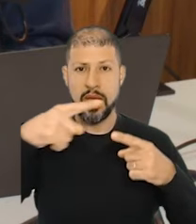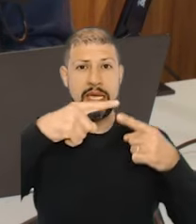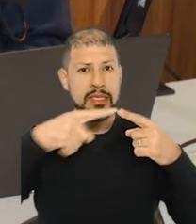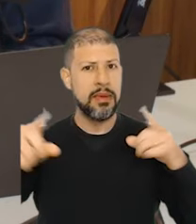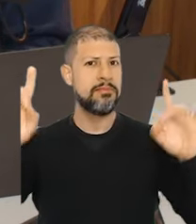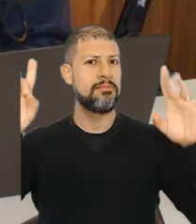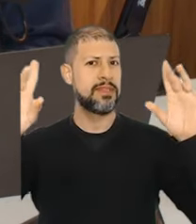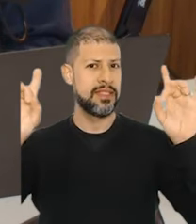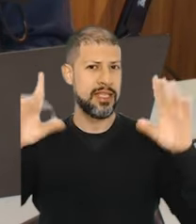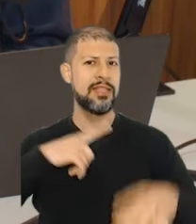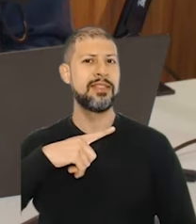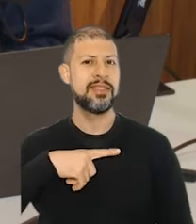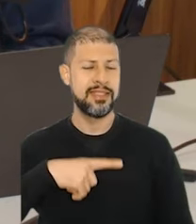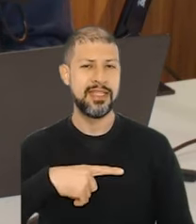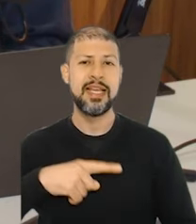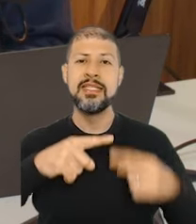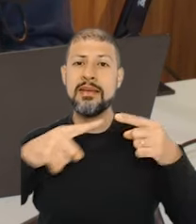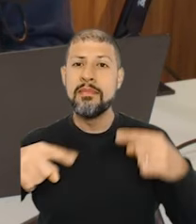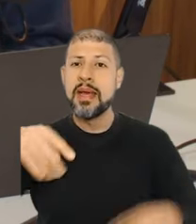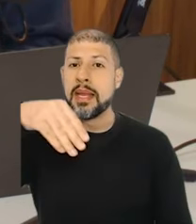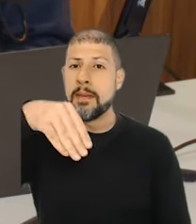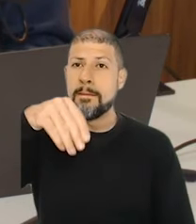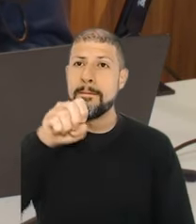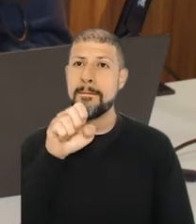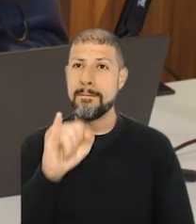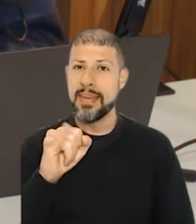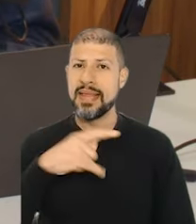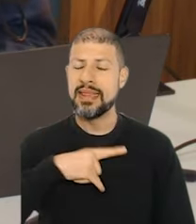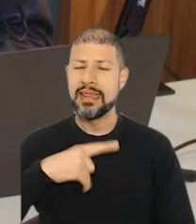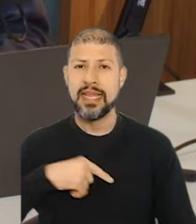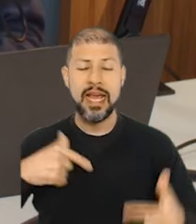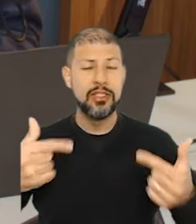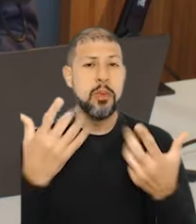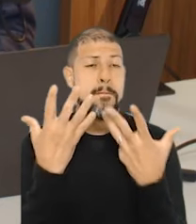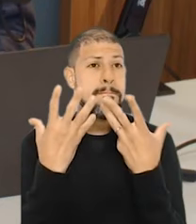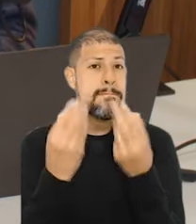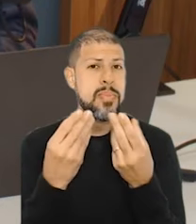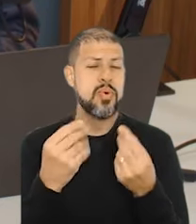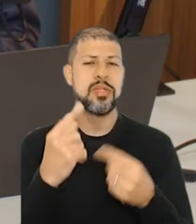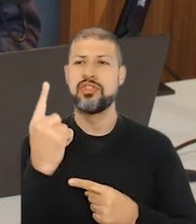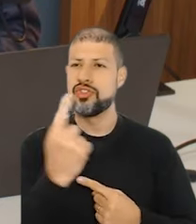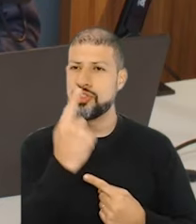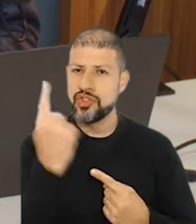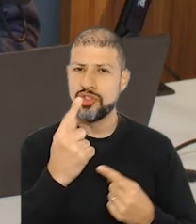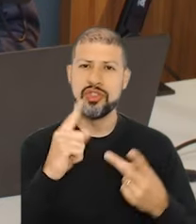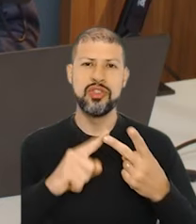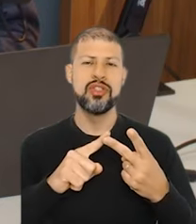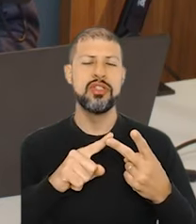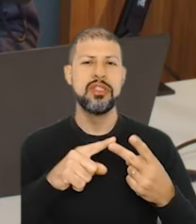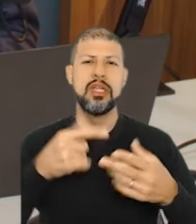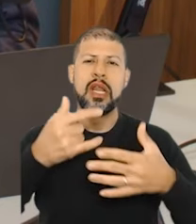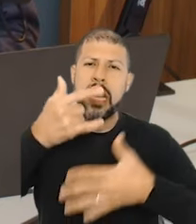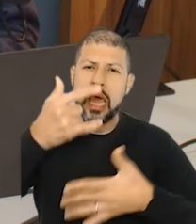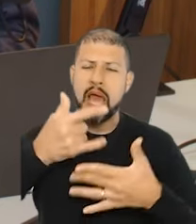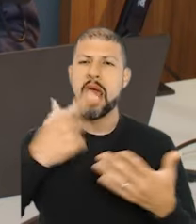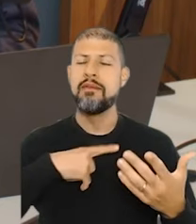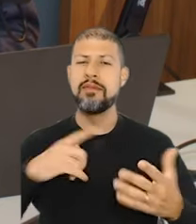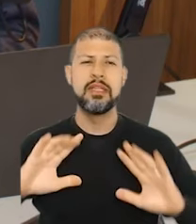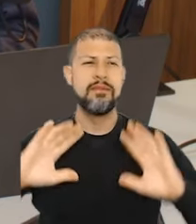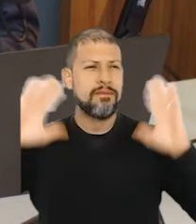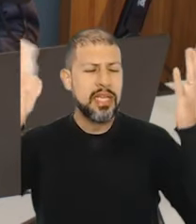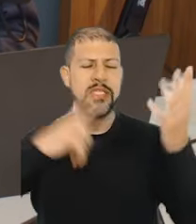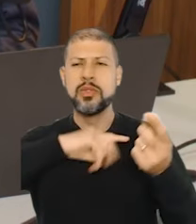semana muito especial é uma semana do onde a gente tá com muitas ações voltadas realmente a gestão a lives a